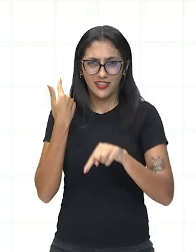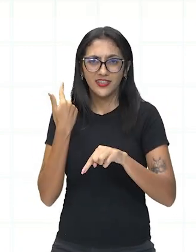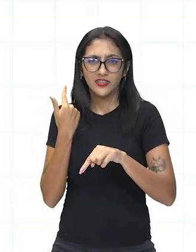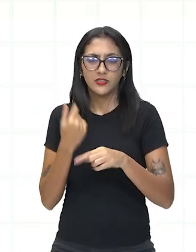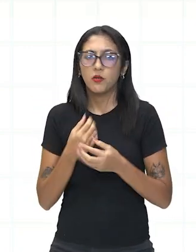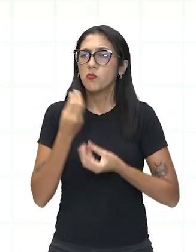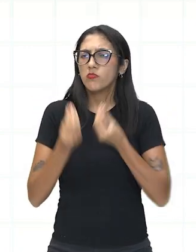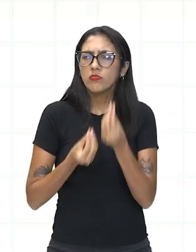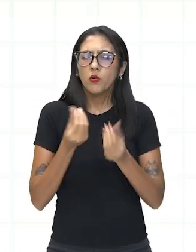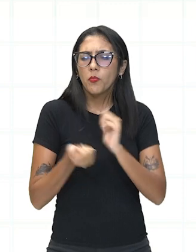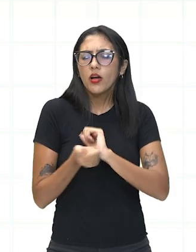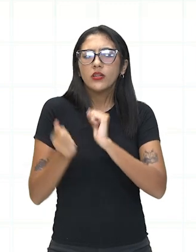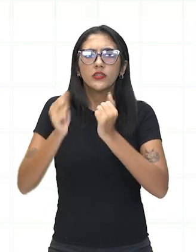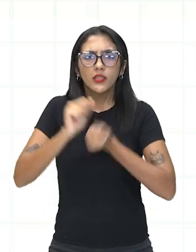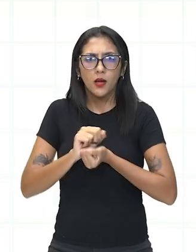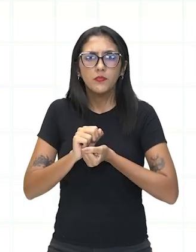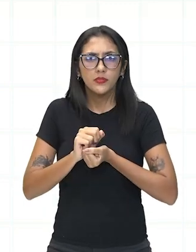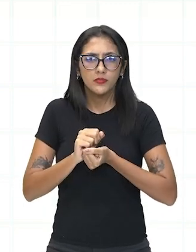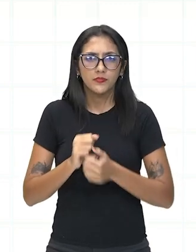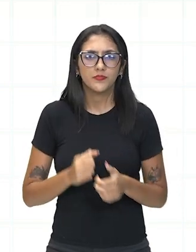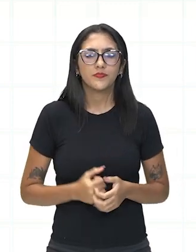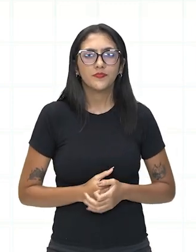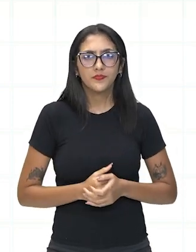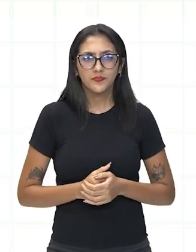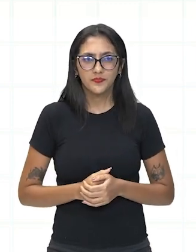fazer na negativa? Acompanhe.